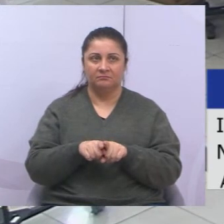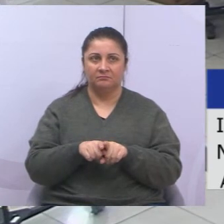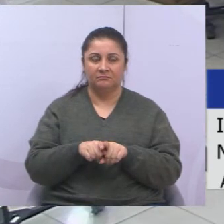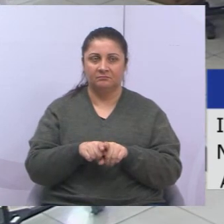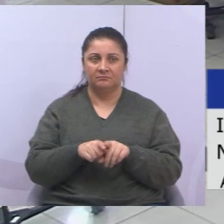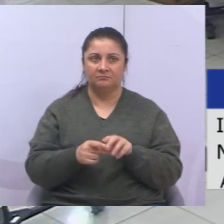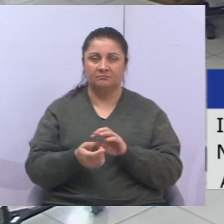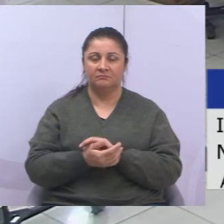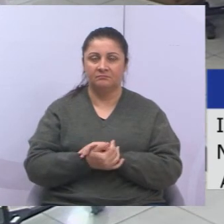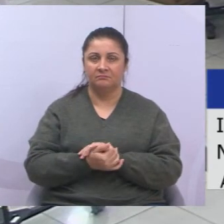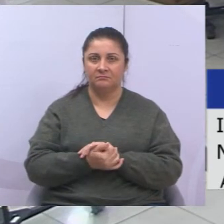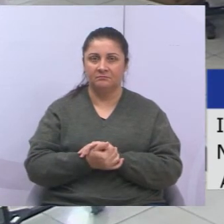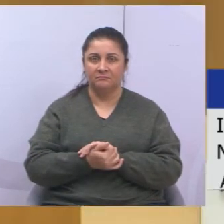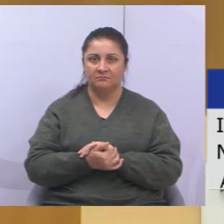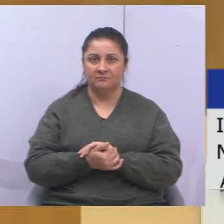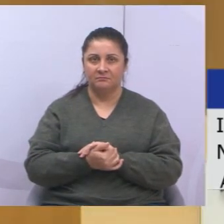Roninha,